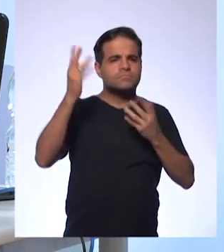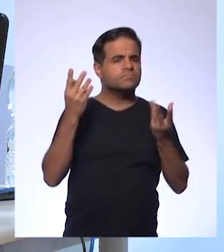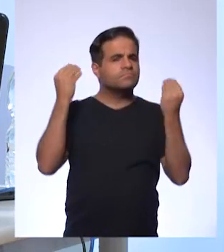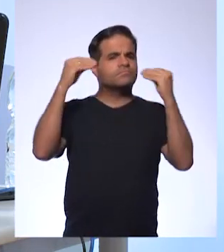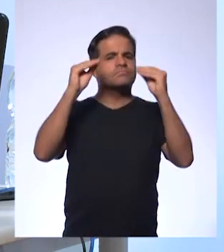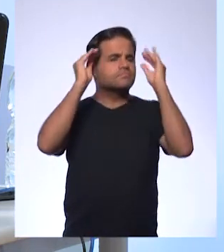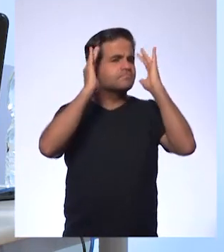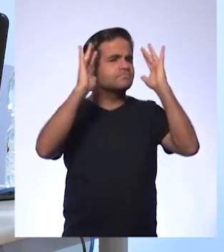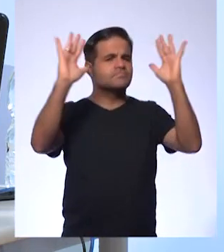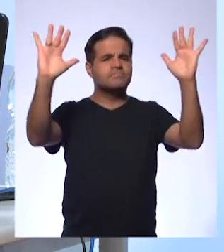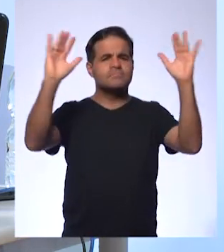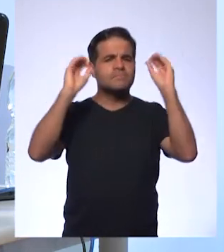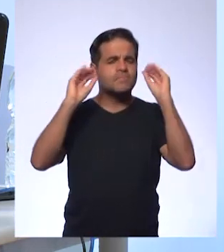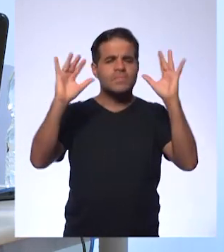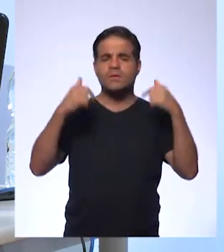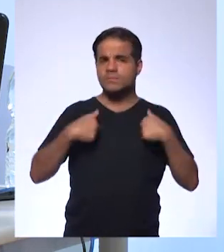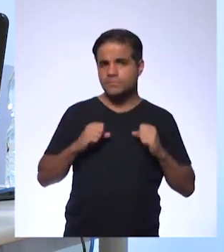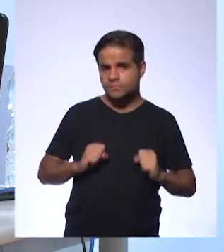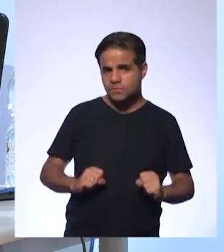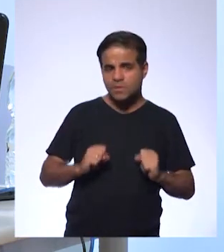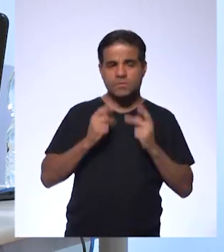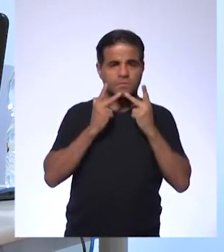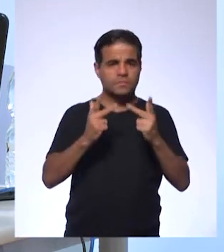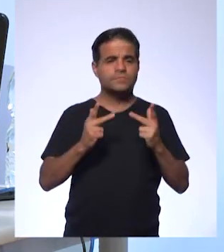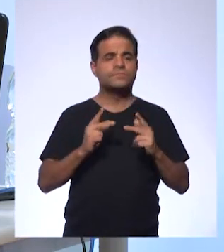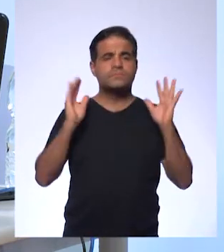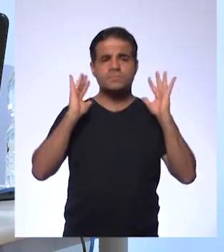esse pensamento? Eu posso falar que